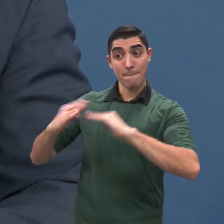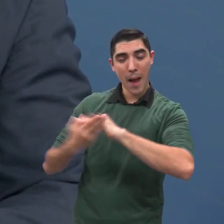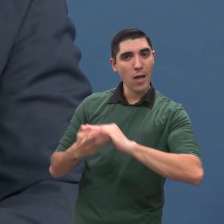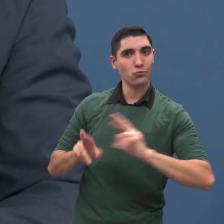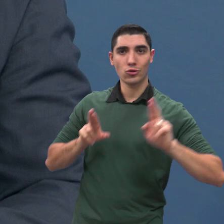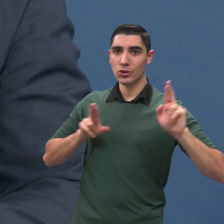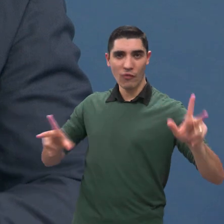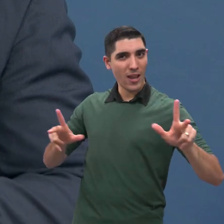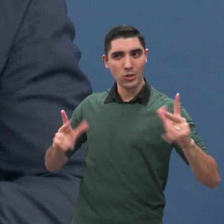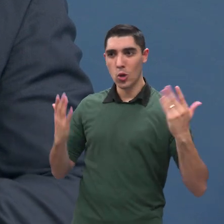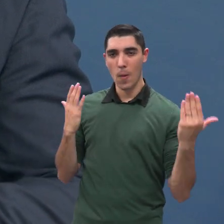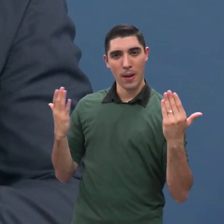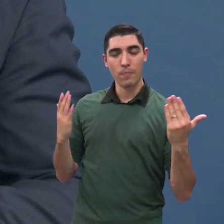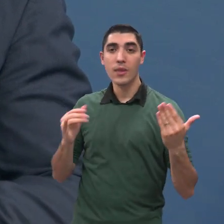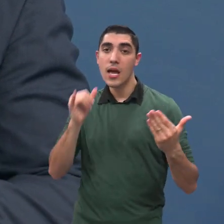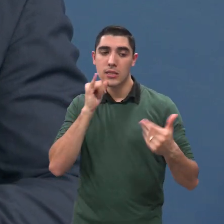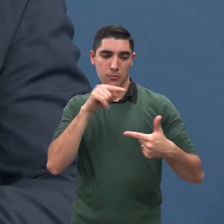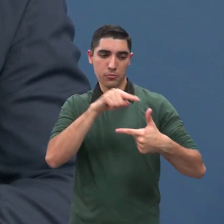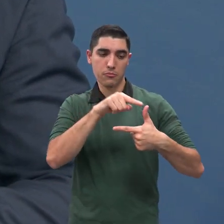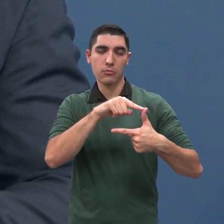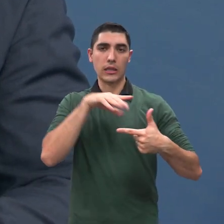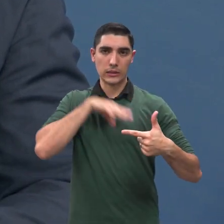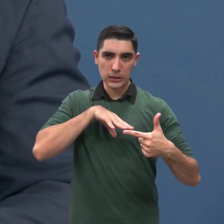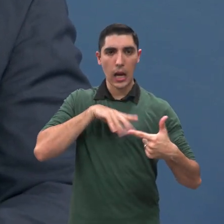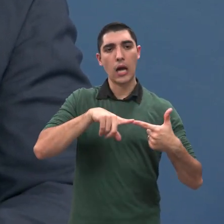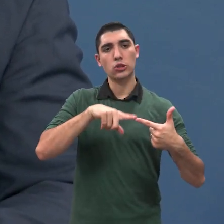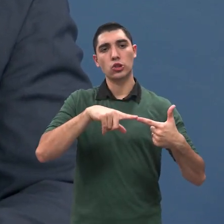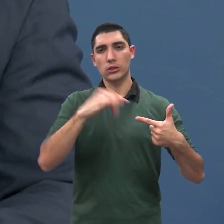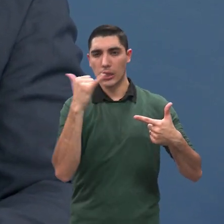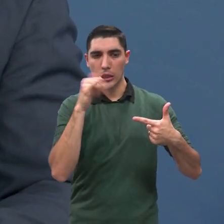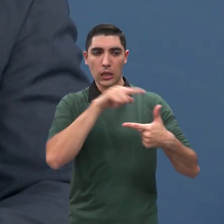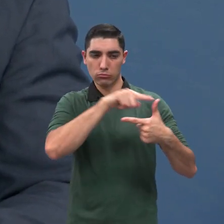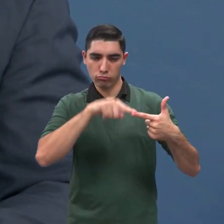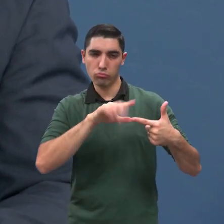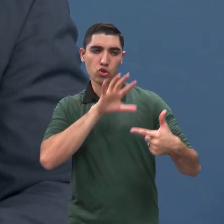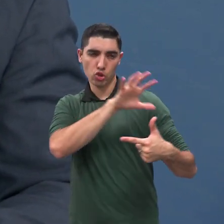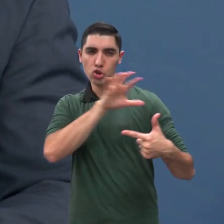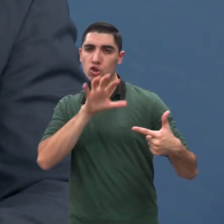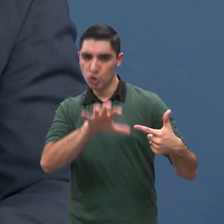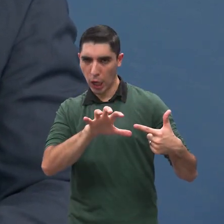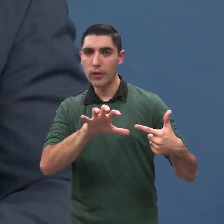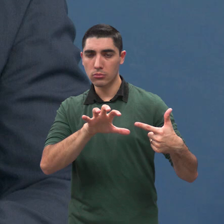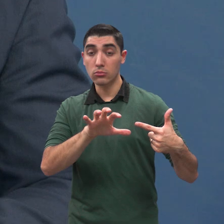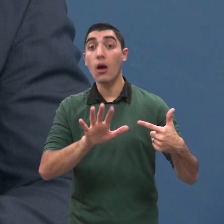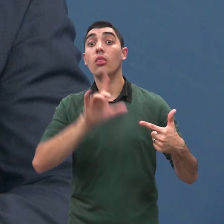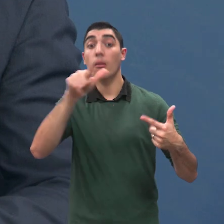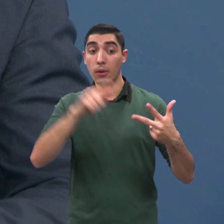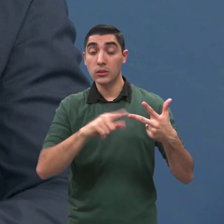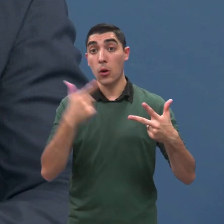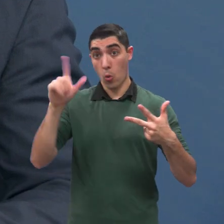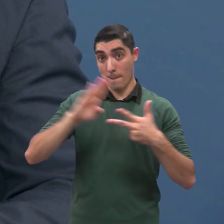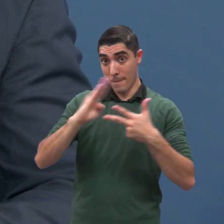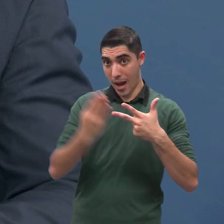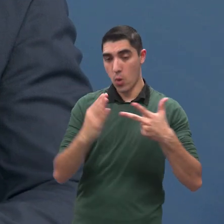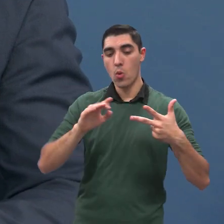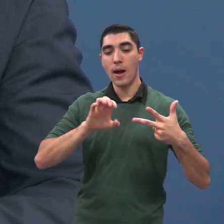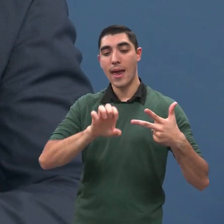tem Santana e o centro de um jeito, depois você tem, eu posso falar, o